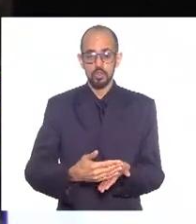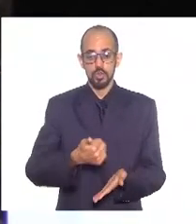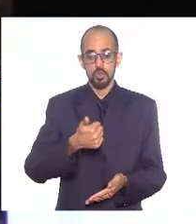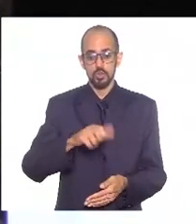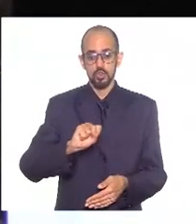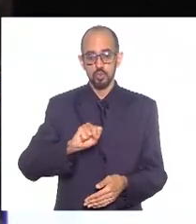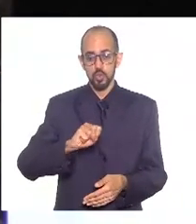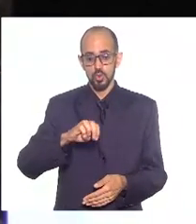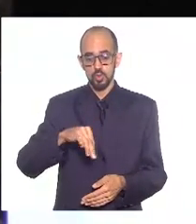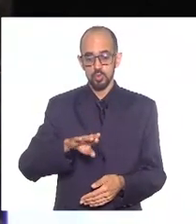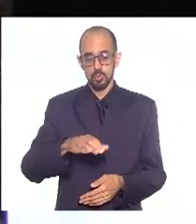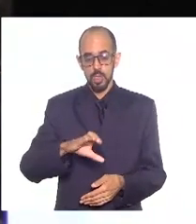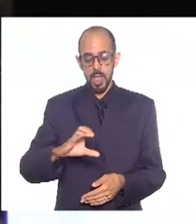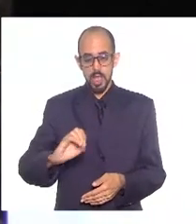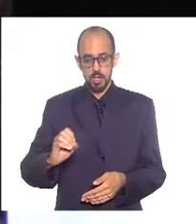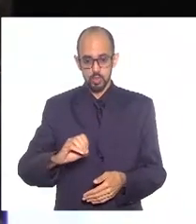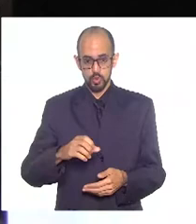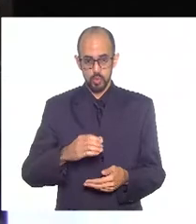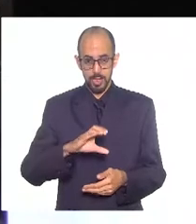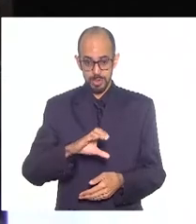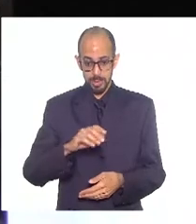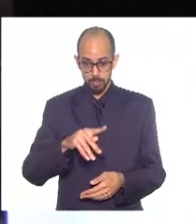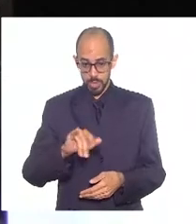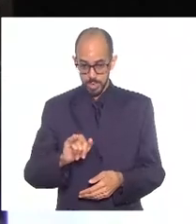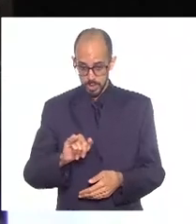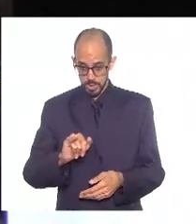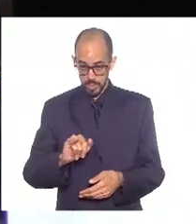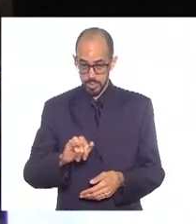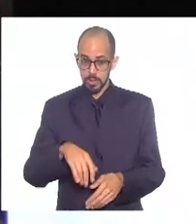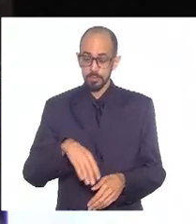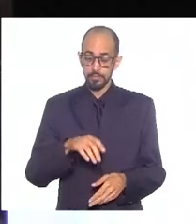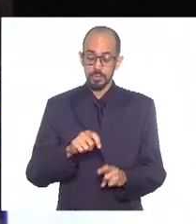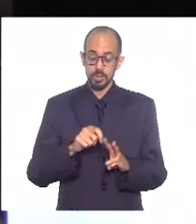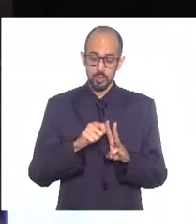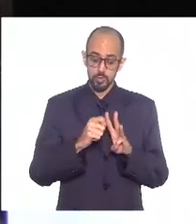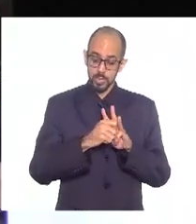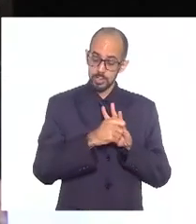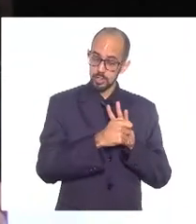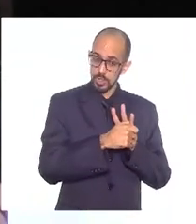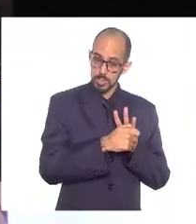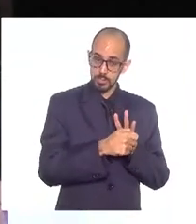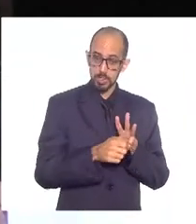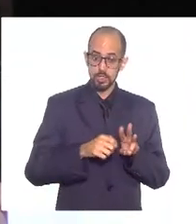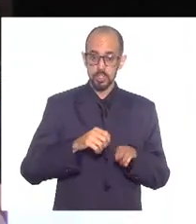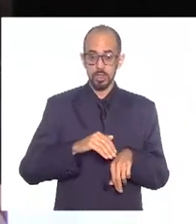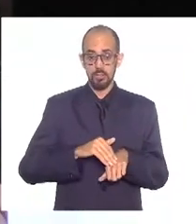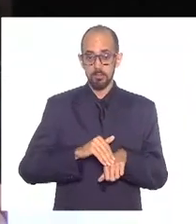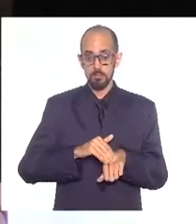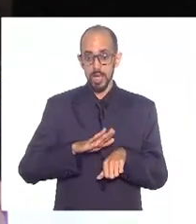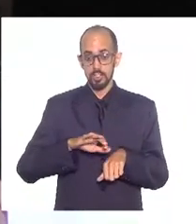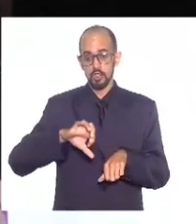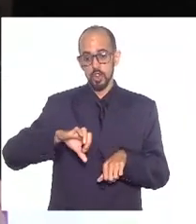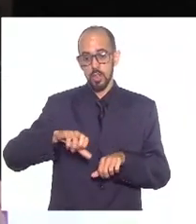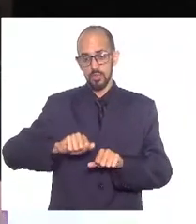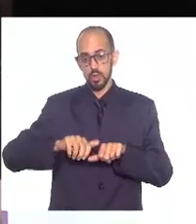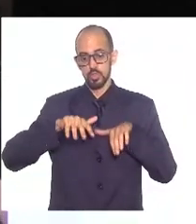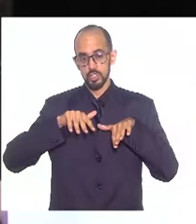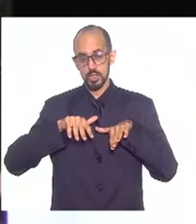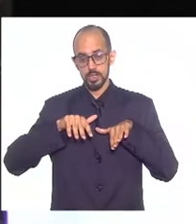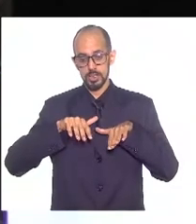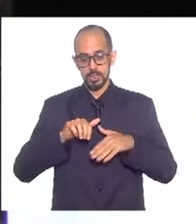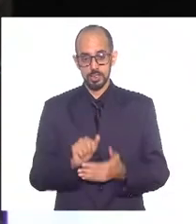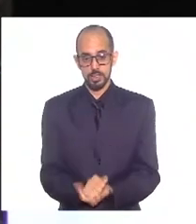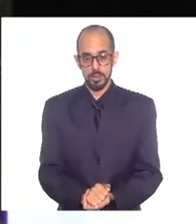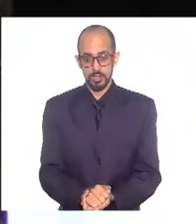CPI, que ao longo dos 3 últimos meses realizou mais de 9 audiências. E